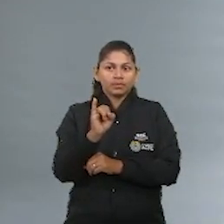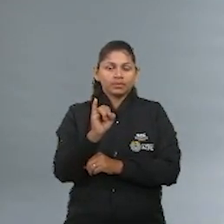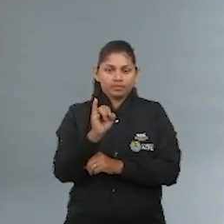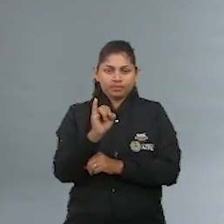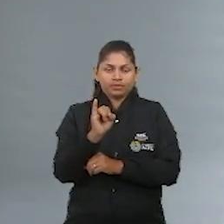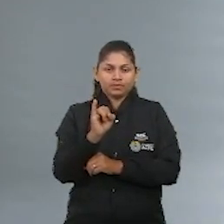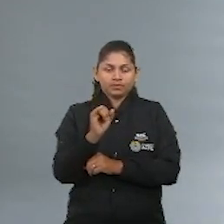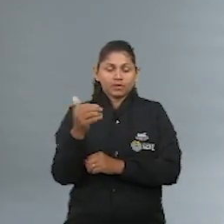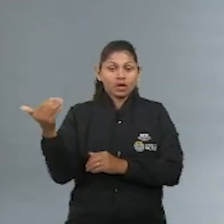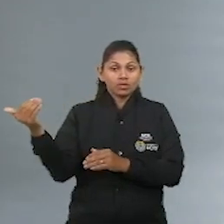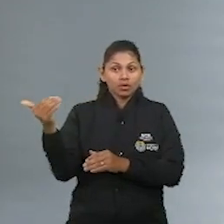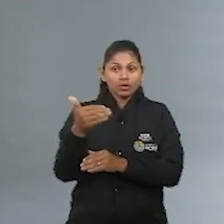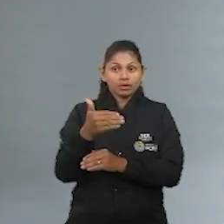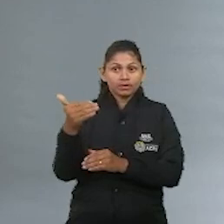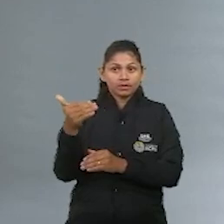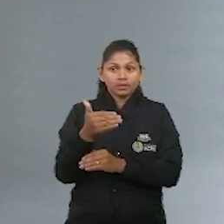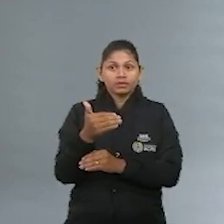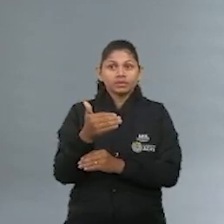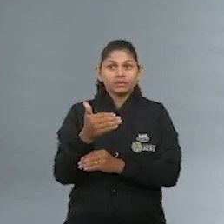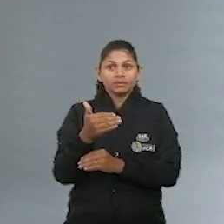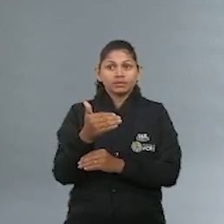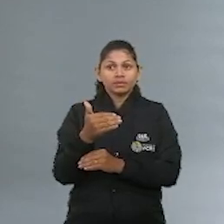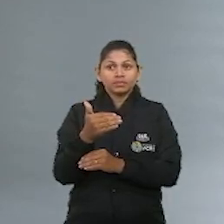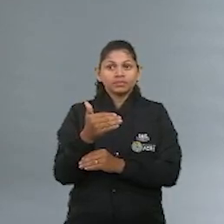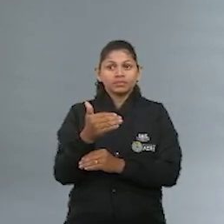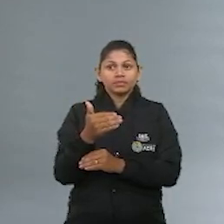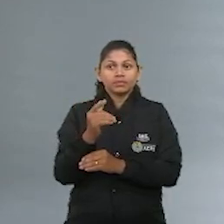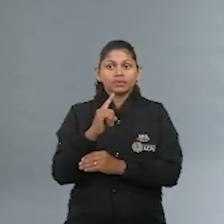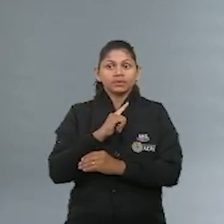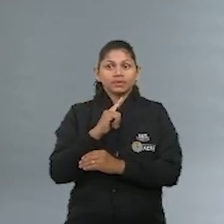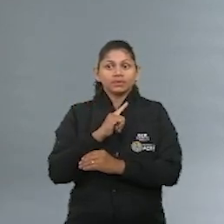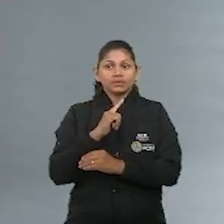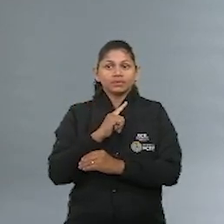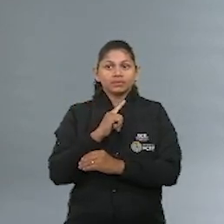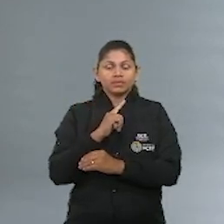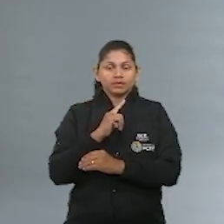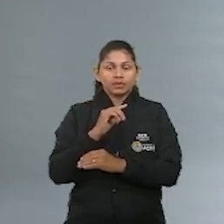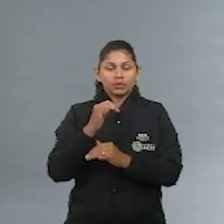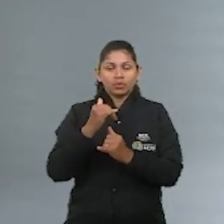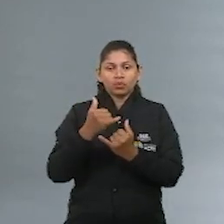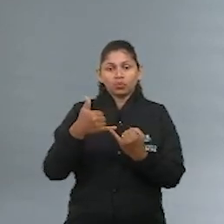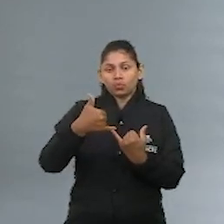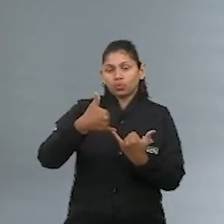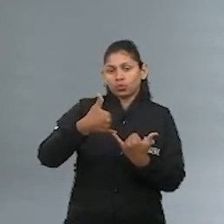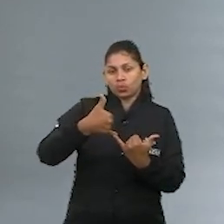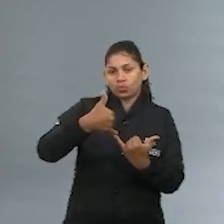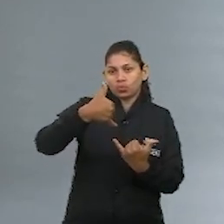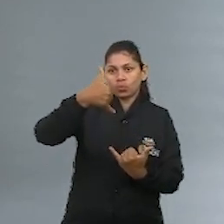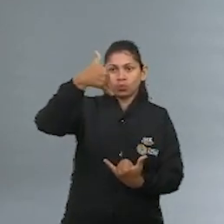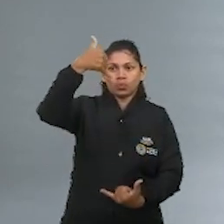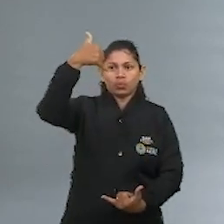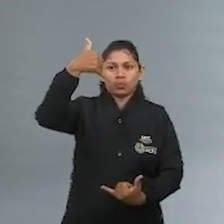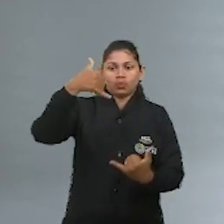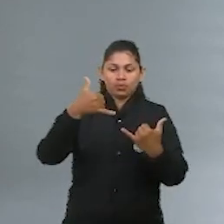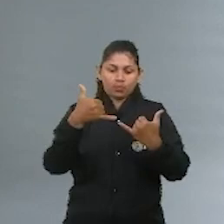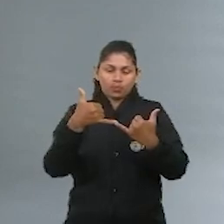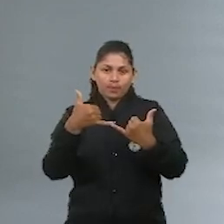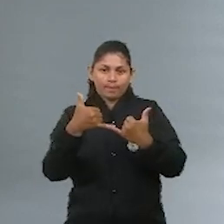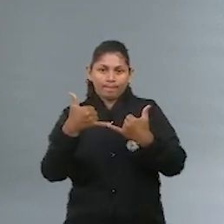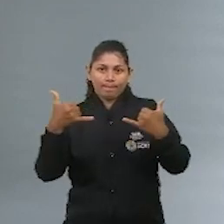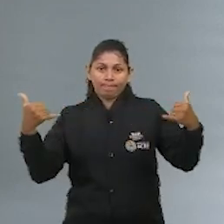eu estou entrando para esse nó. E aí eu tenho outros 2 fios, né? saindo, que é o I2 e o